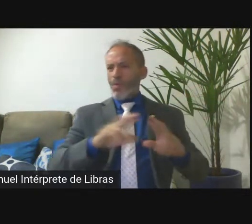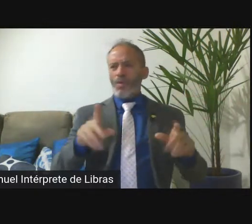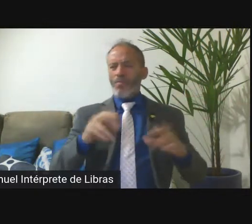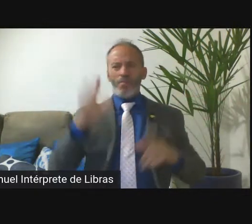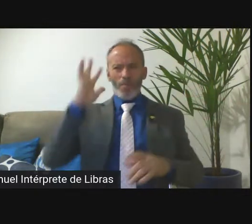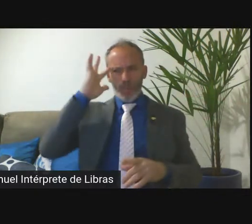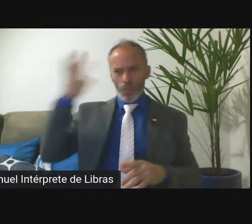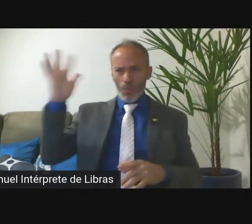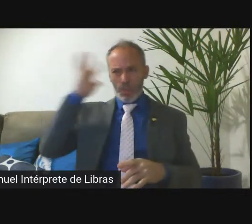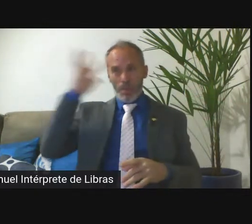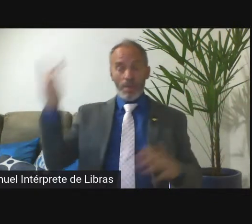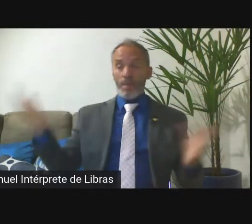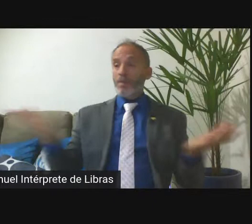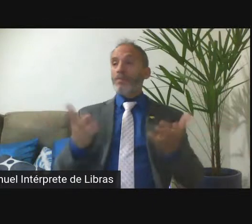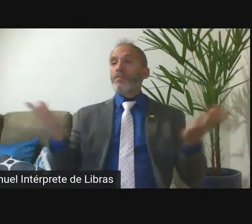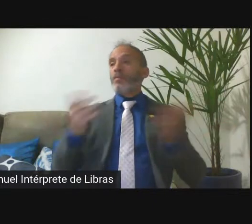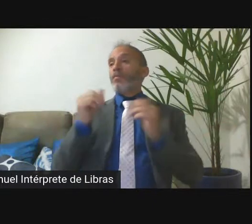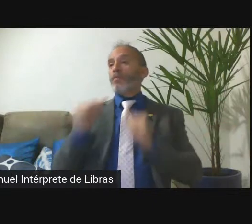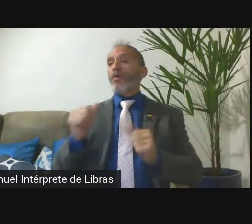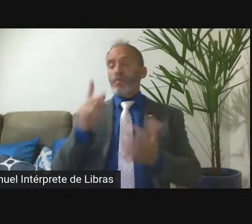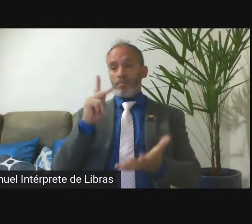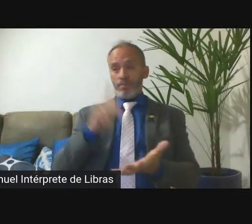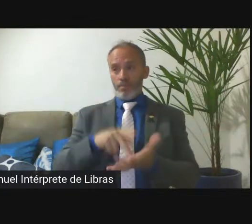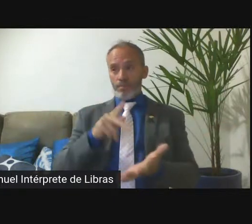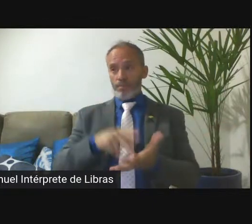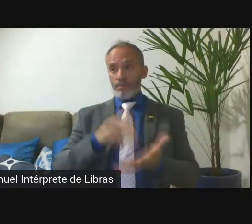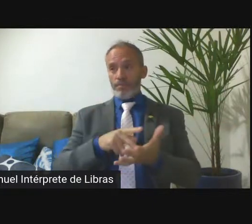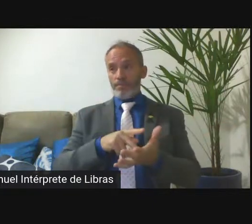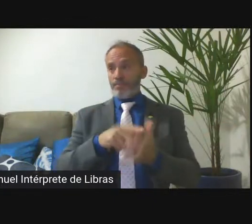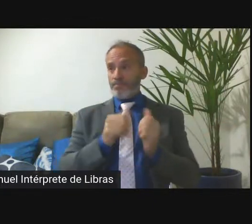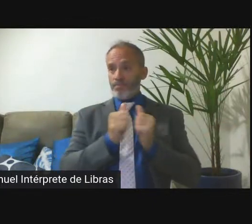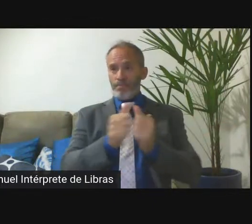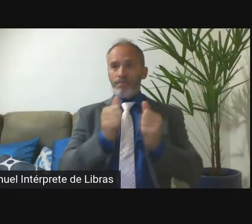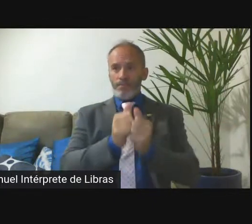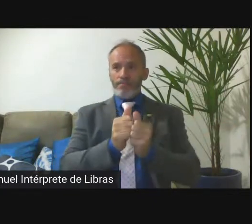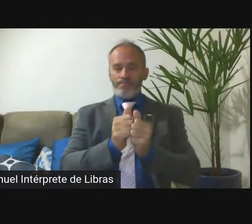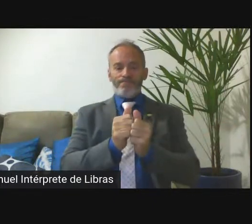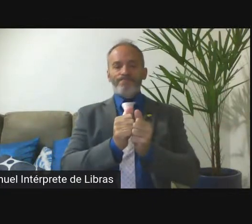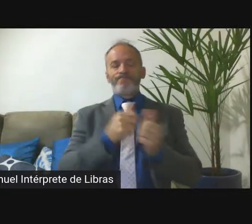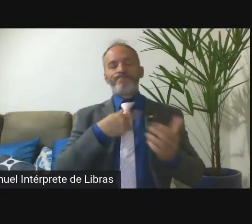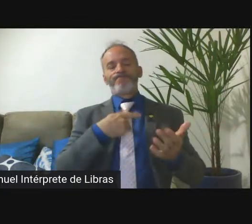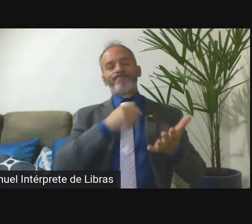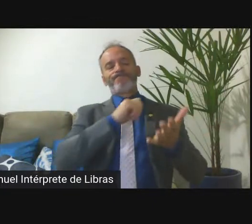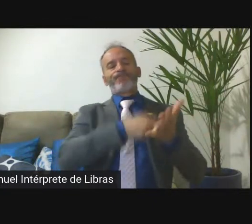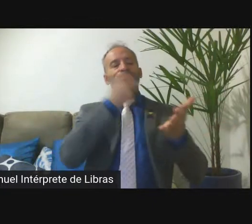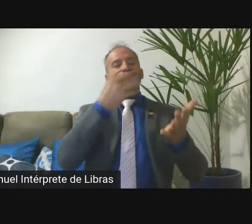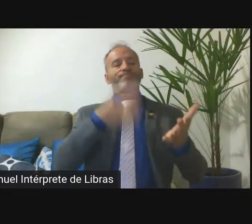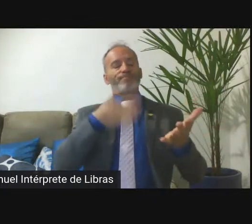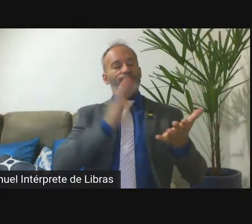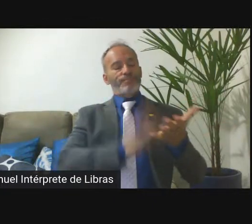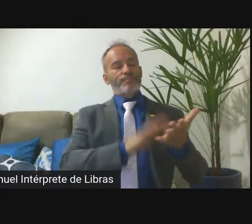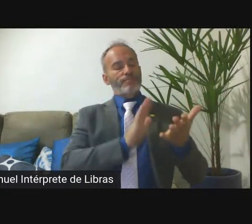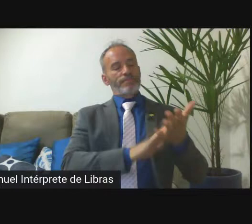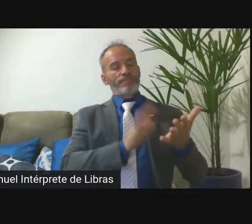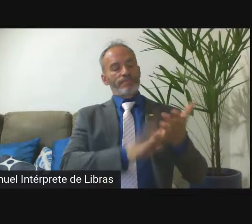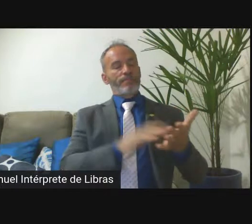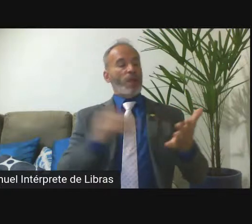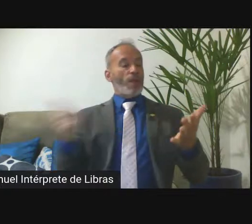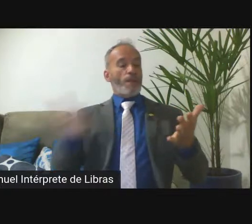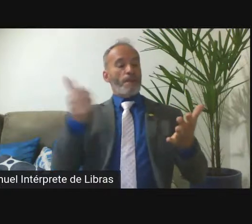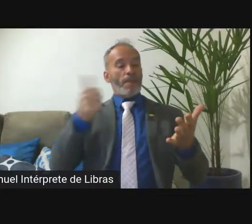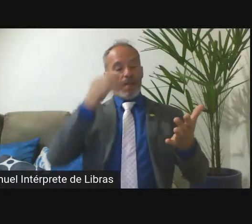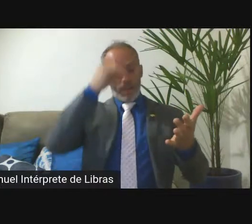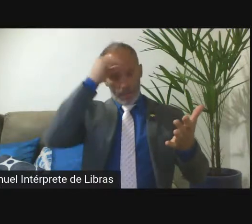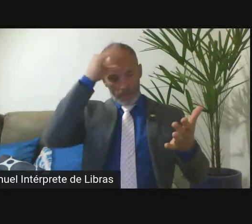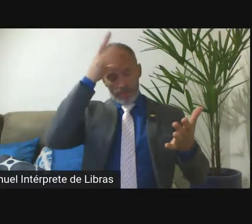sonho, agora pode ser real e carregar a nossa assinatura. E o melhor é que o